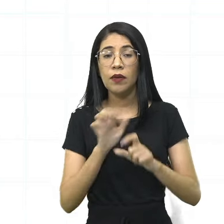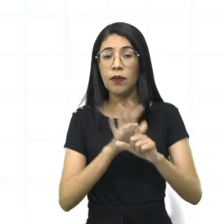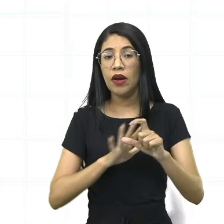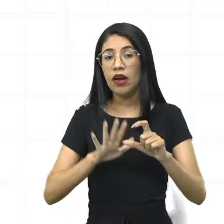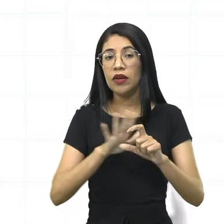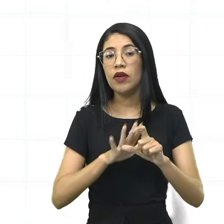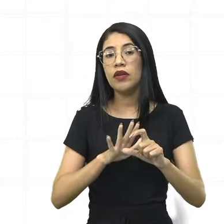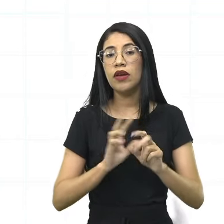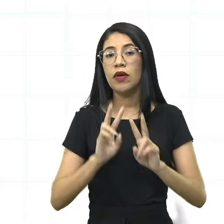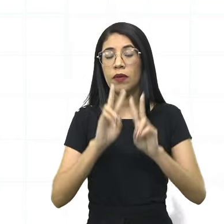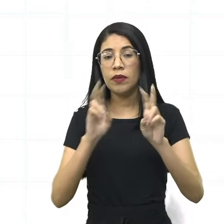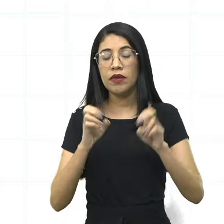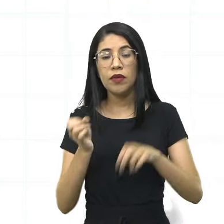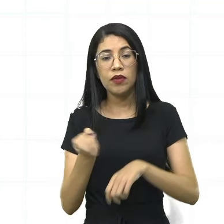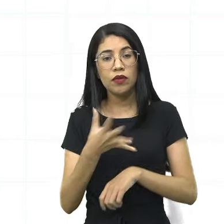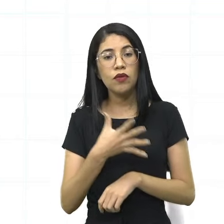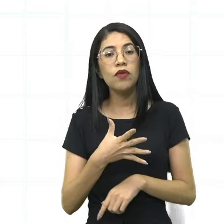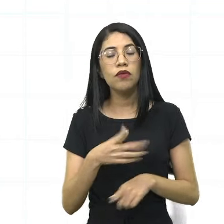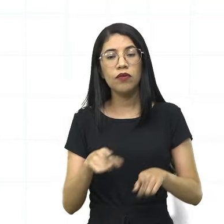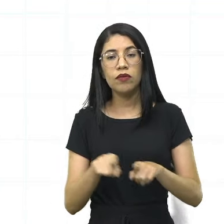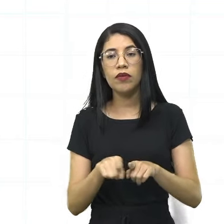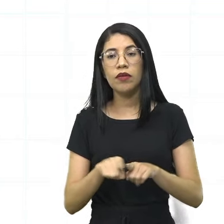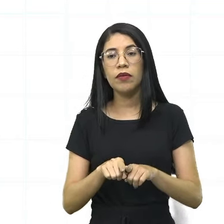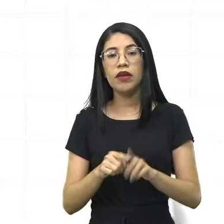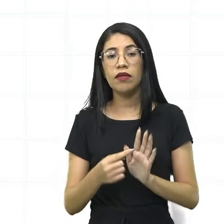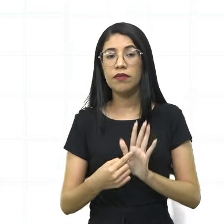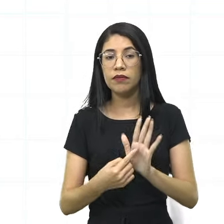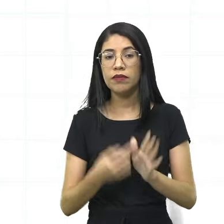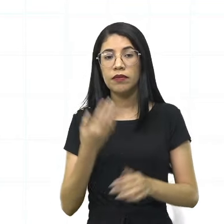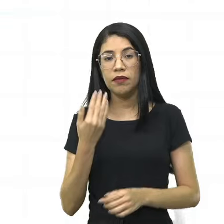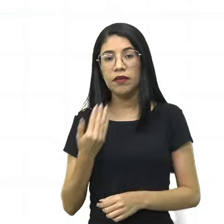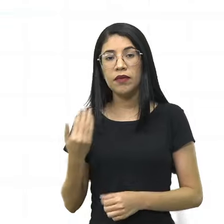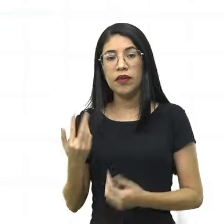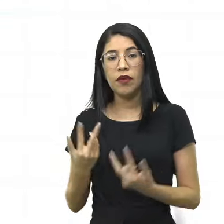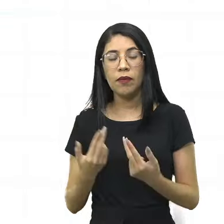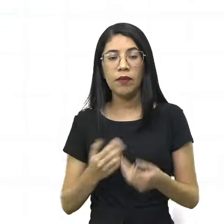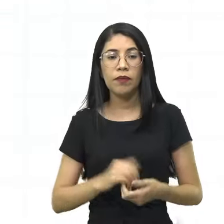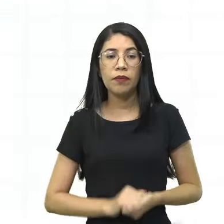é esse assunto atual que traz aí pra gente, tá bom?